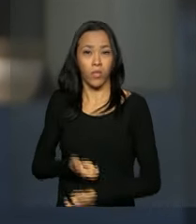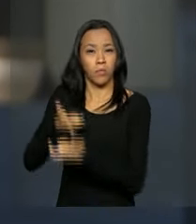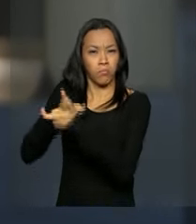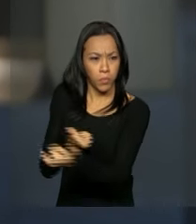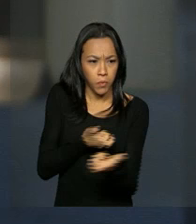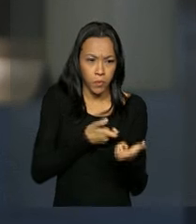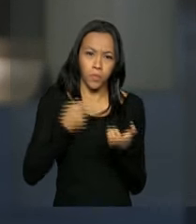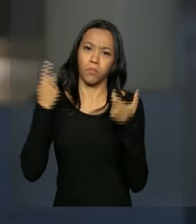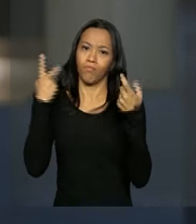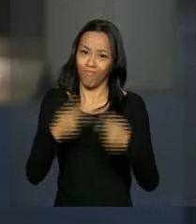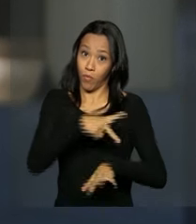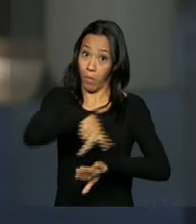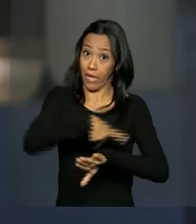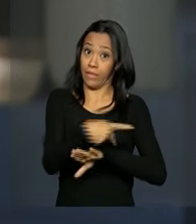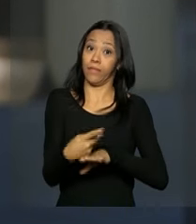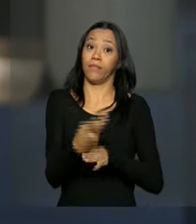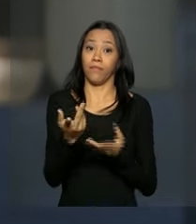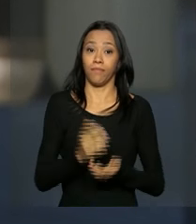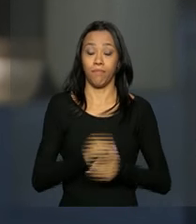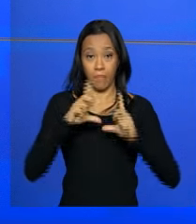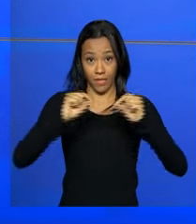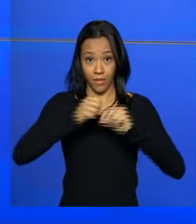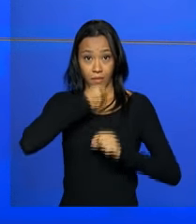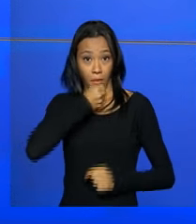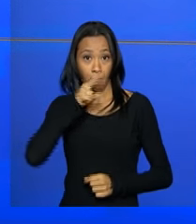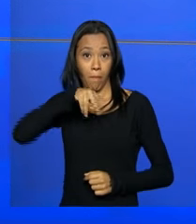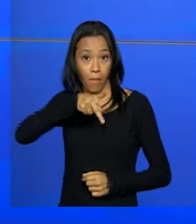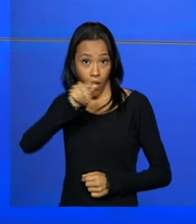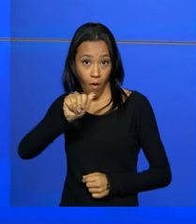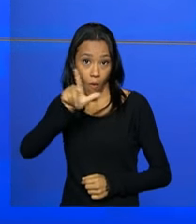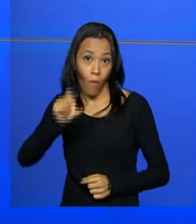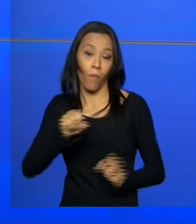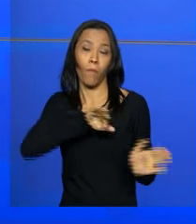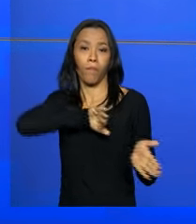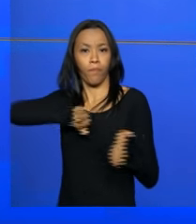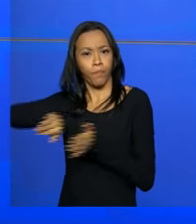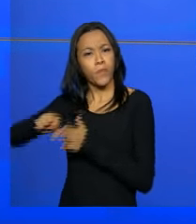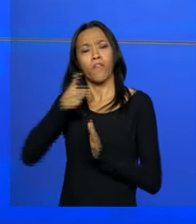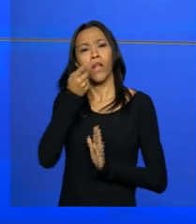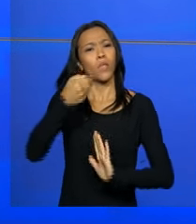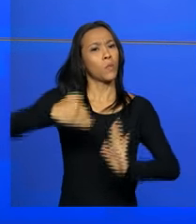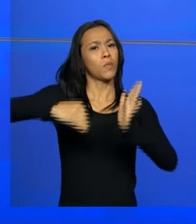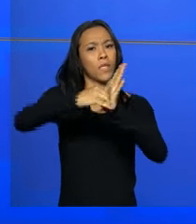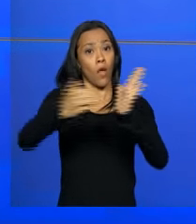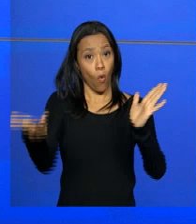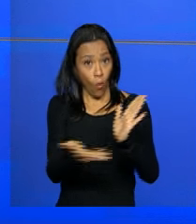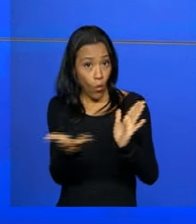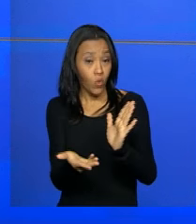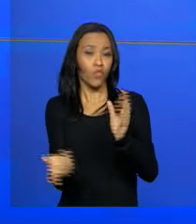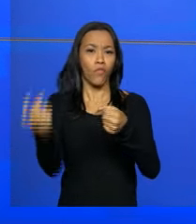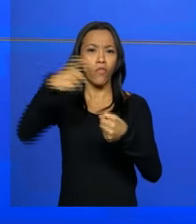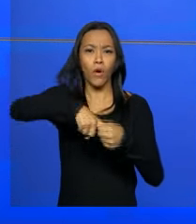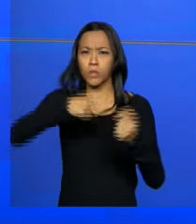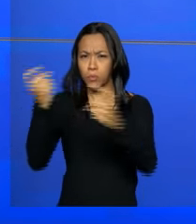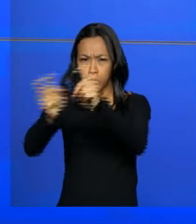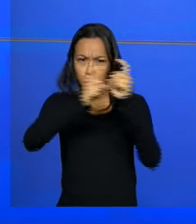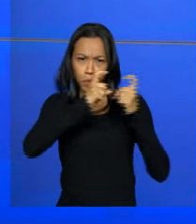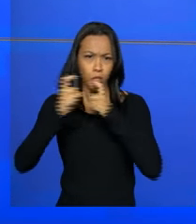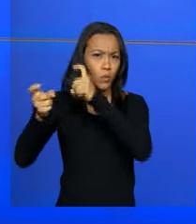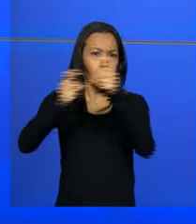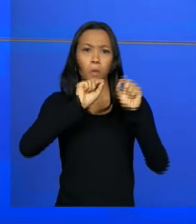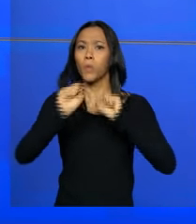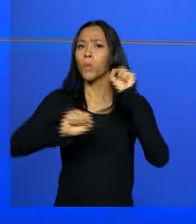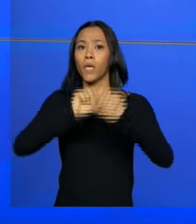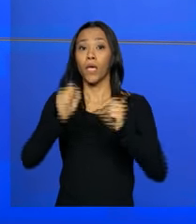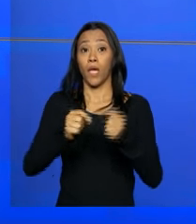país de Brasília Paulo lassalvia falando ainda do Senado deve ser retomada hoje a discussão do projeto que